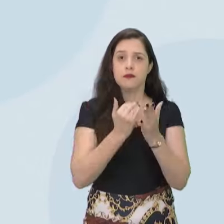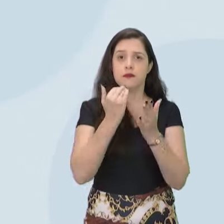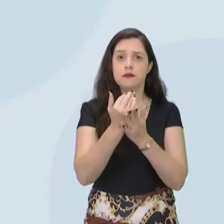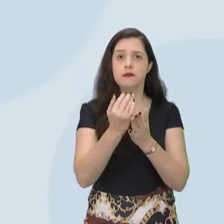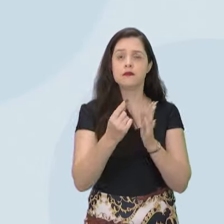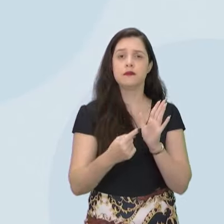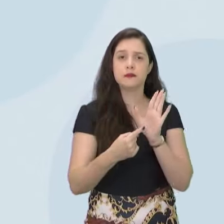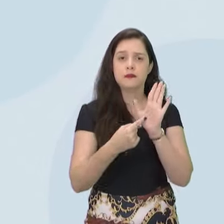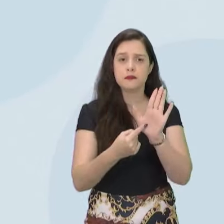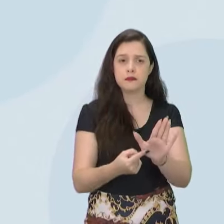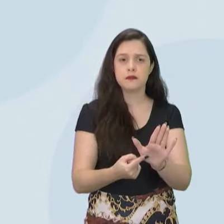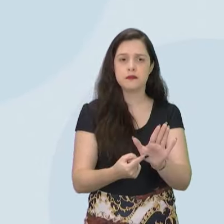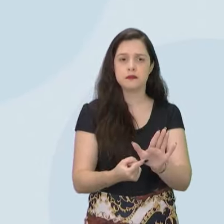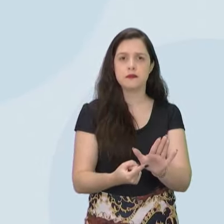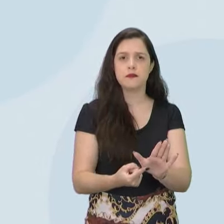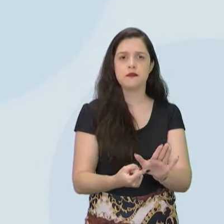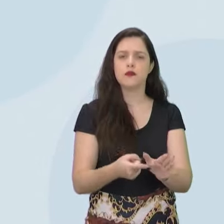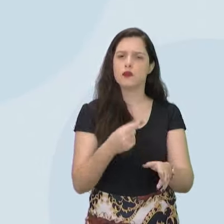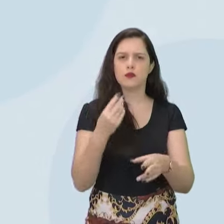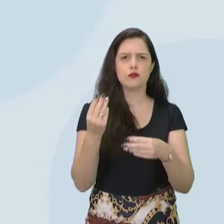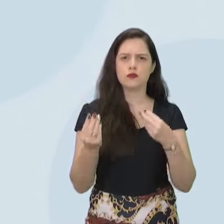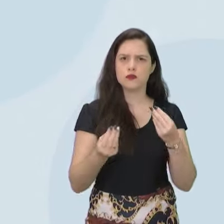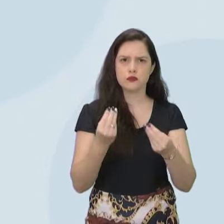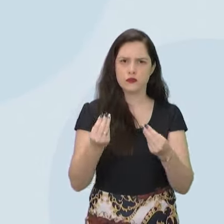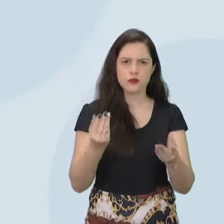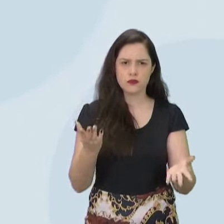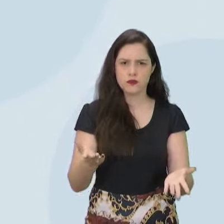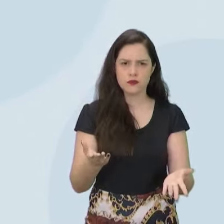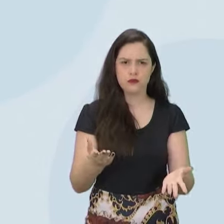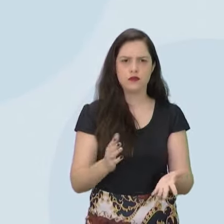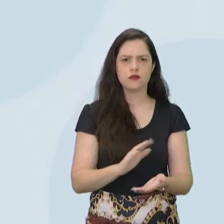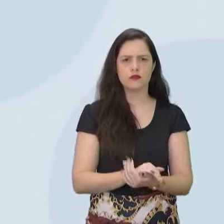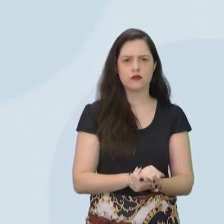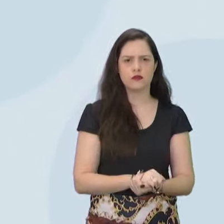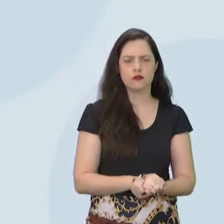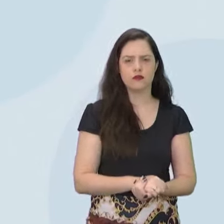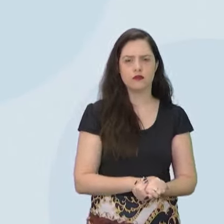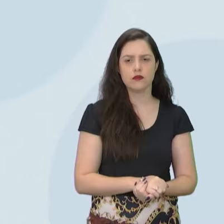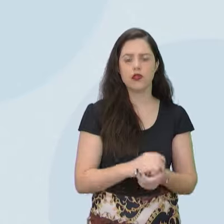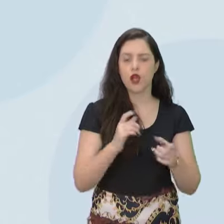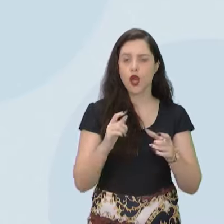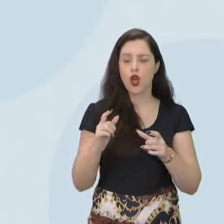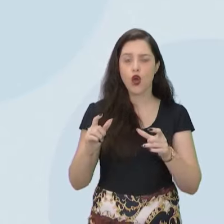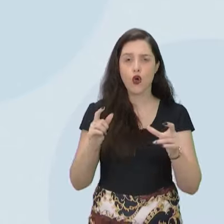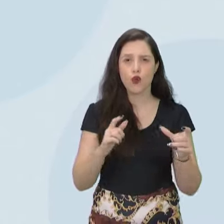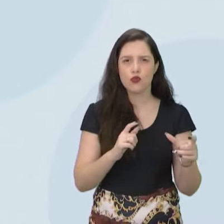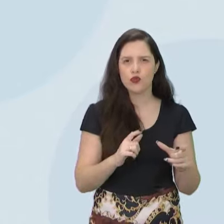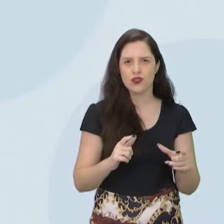é que funciona um infográfico, aonde, né, que os estudantes podem